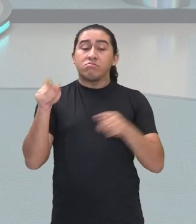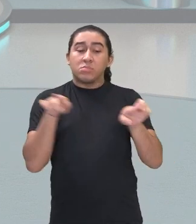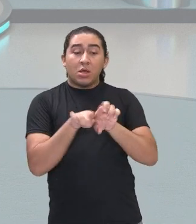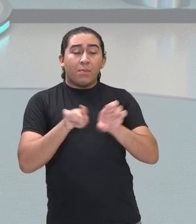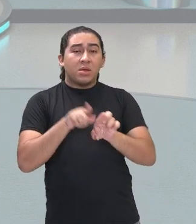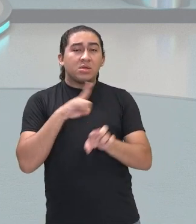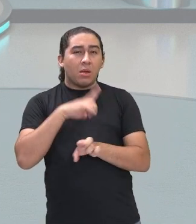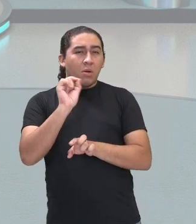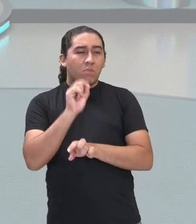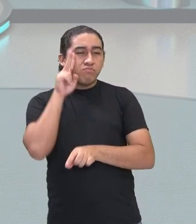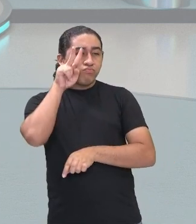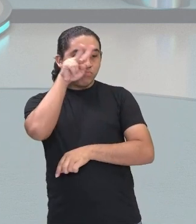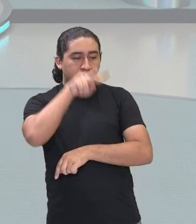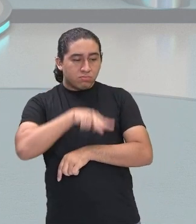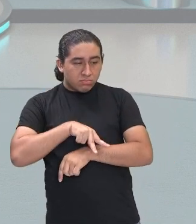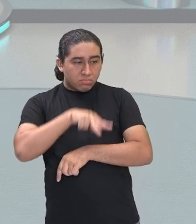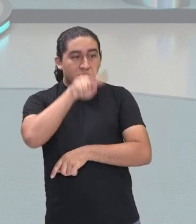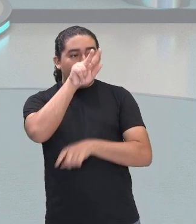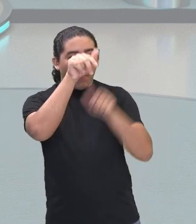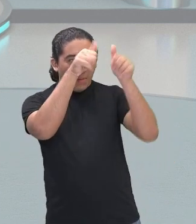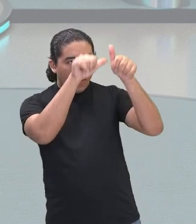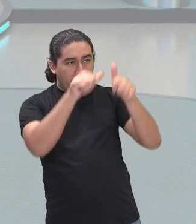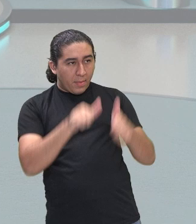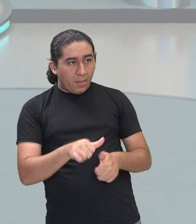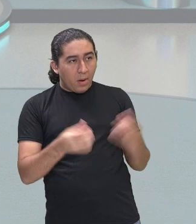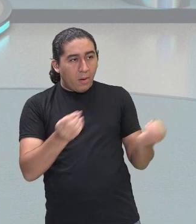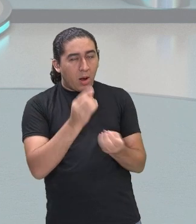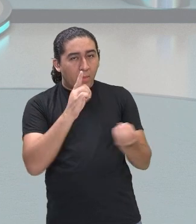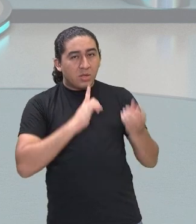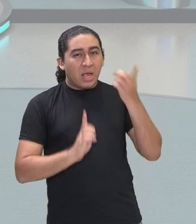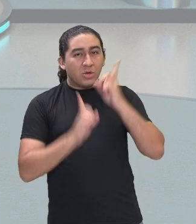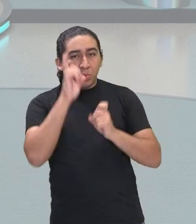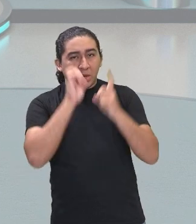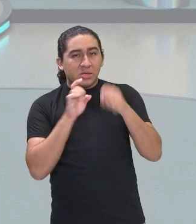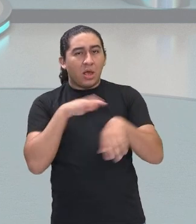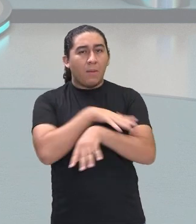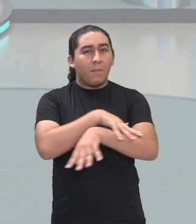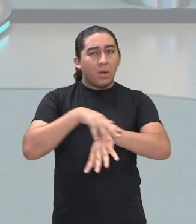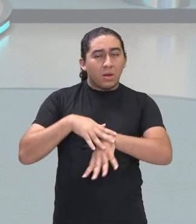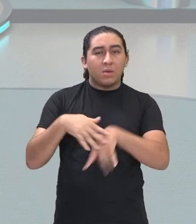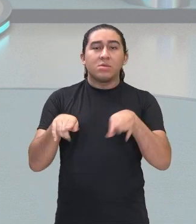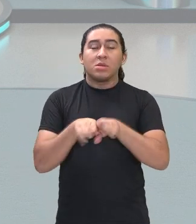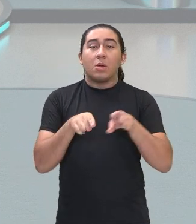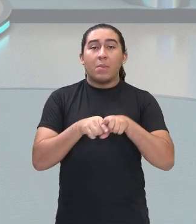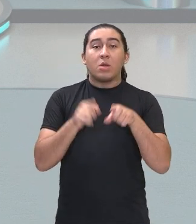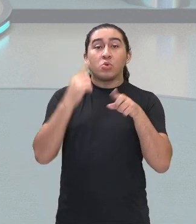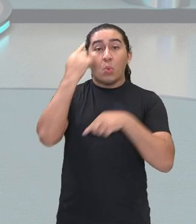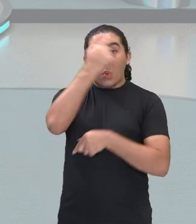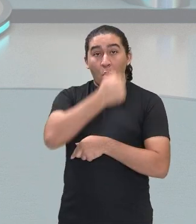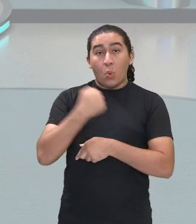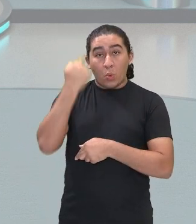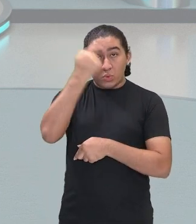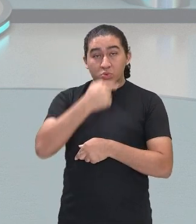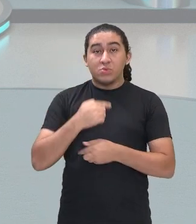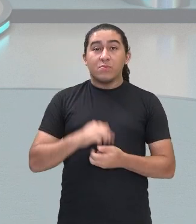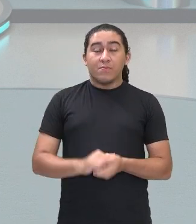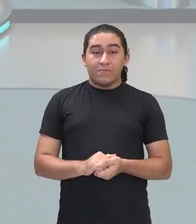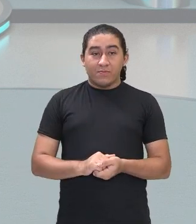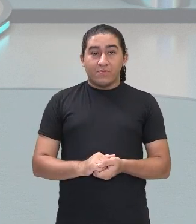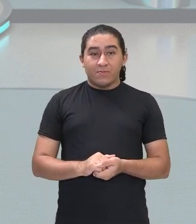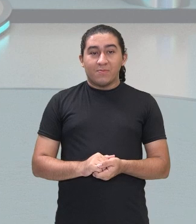fazer essa leitura do meu corpo, dos gestos das minhas mãos, do meu rosto,